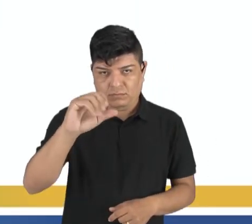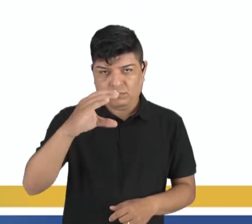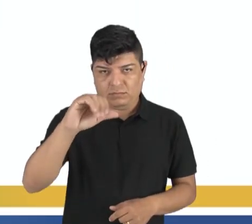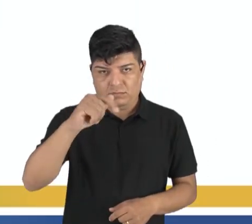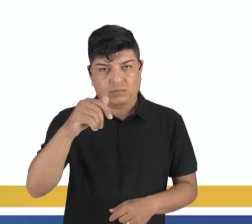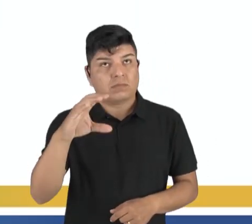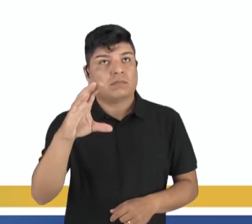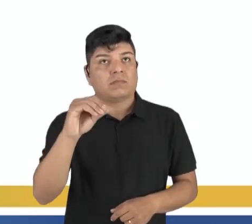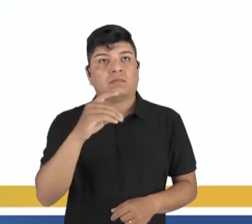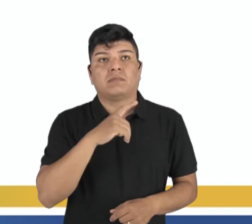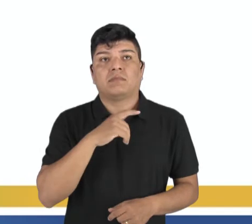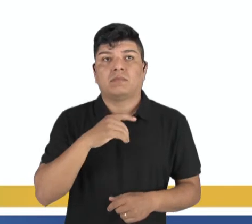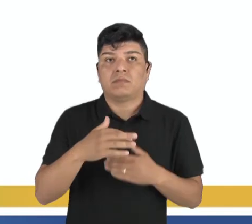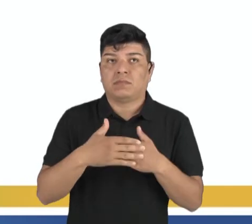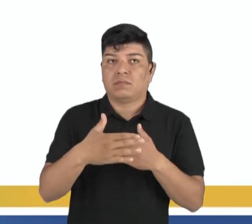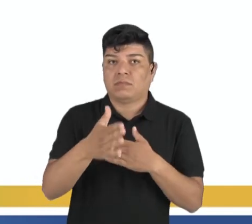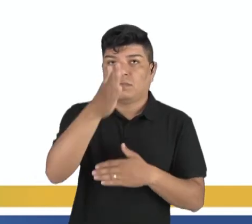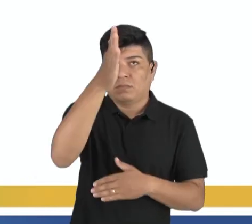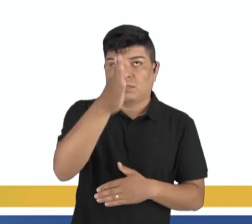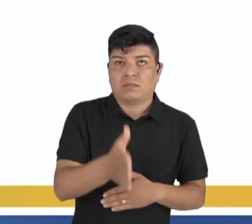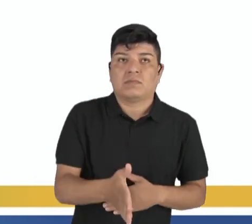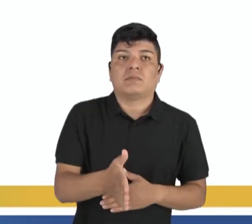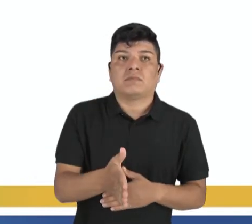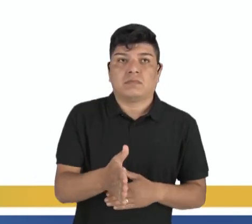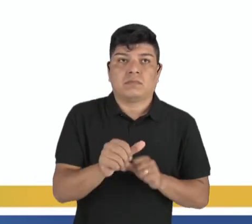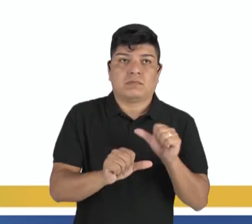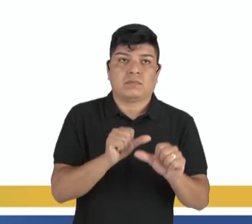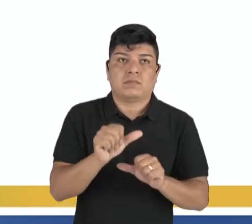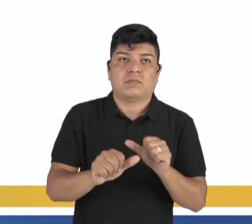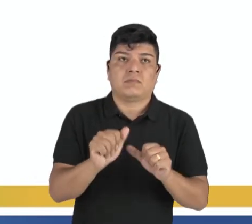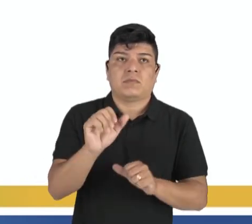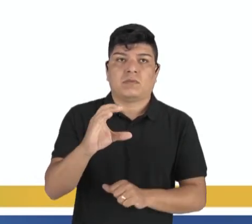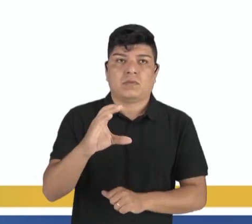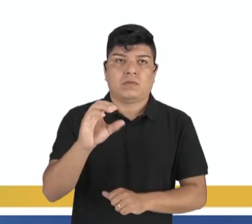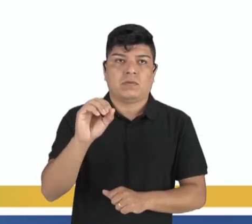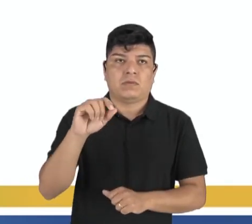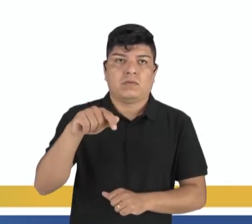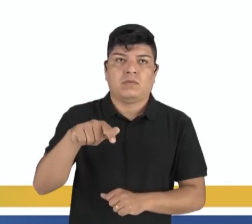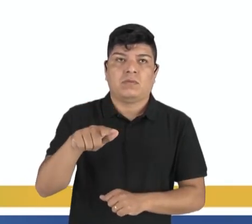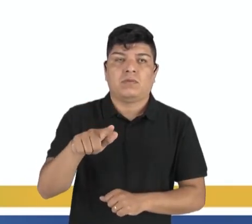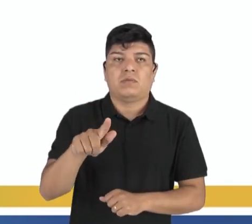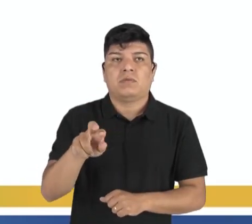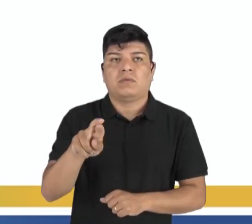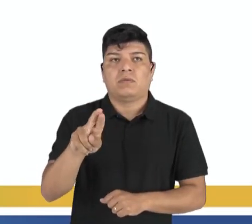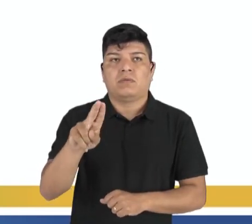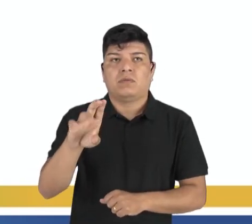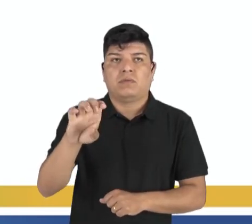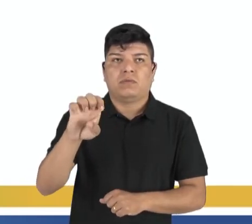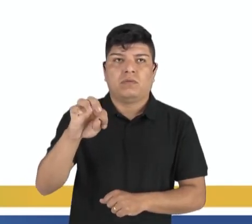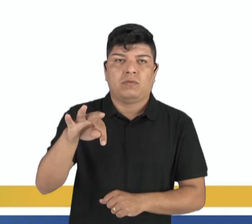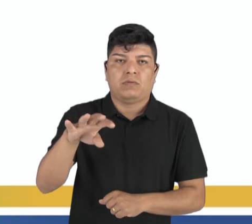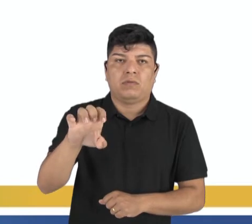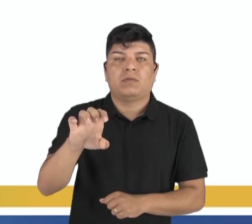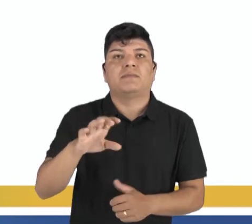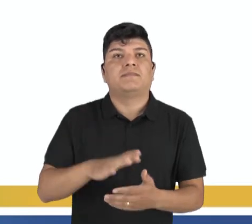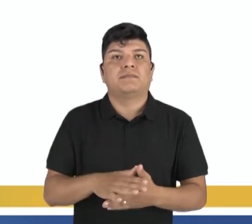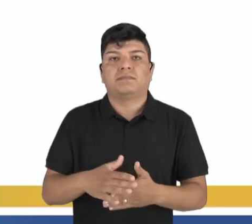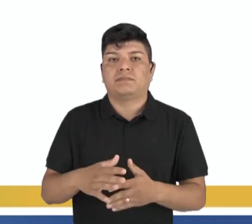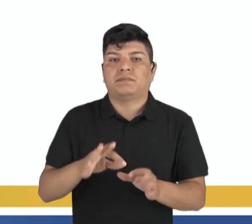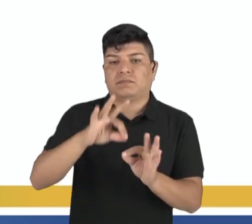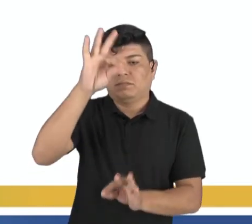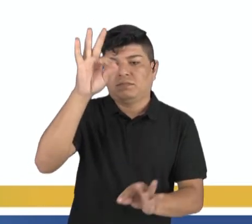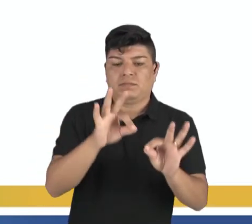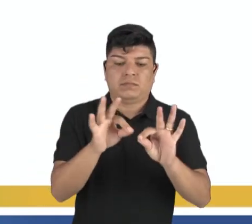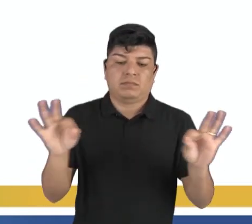tenho o seguinte eu tenho um segmento de reta transformar em segmentos de retas congruentes ou seja os segmentos de reta Elas têm as mesmas